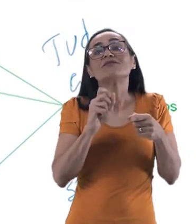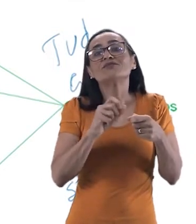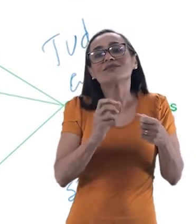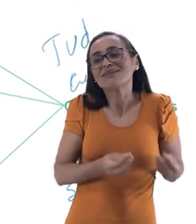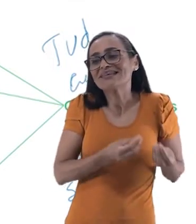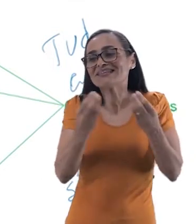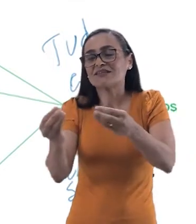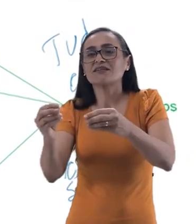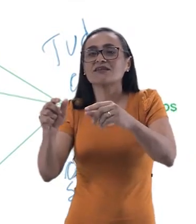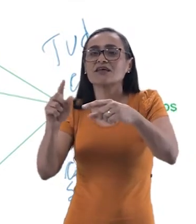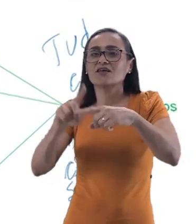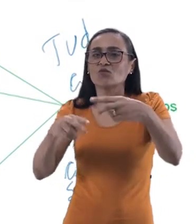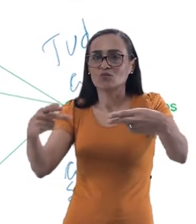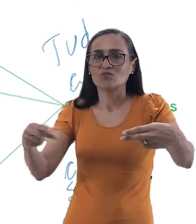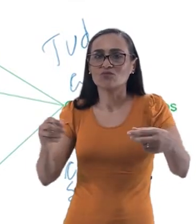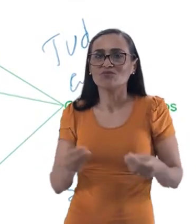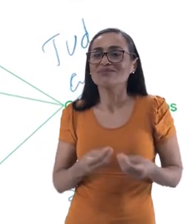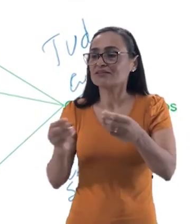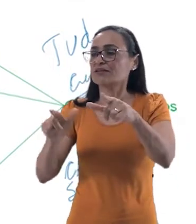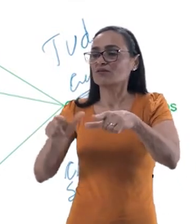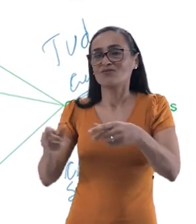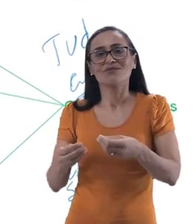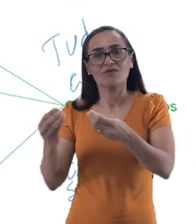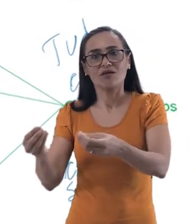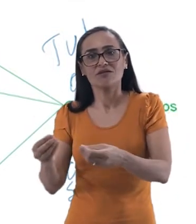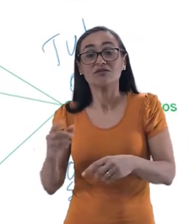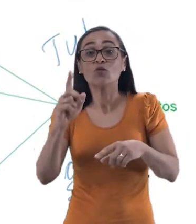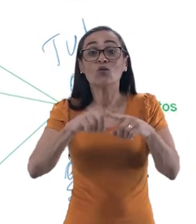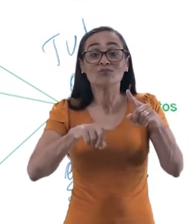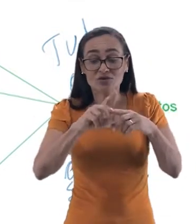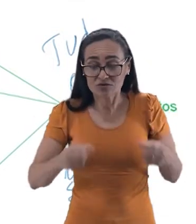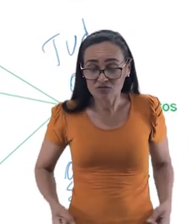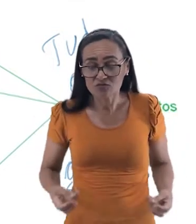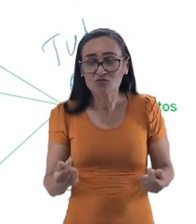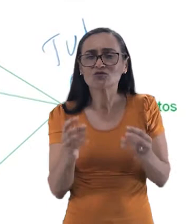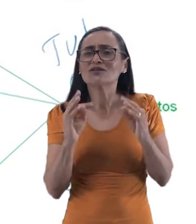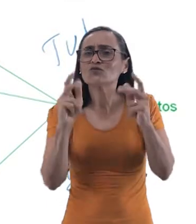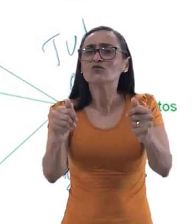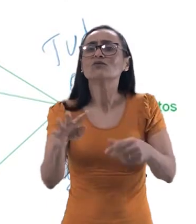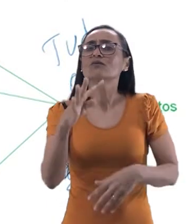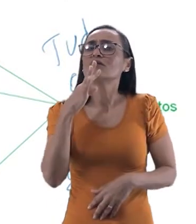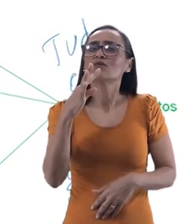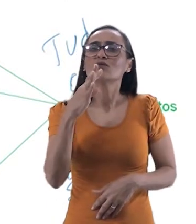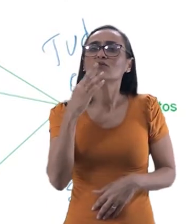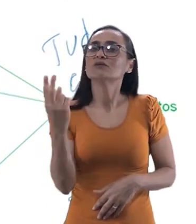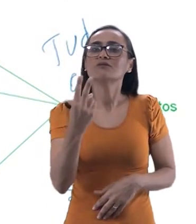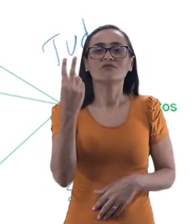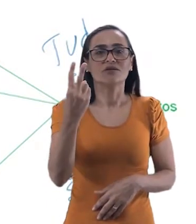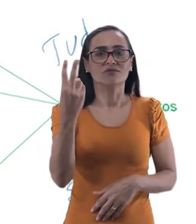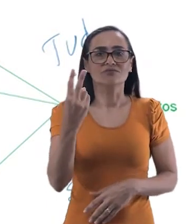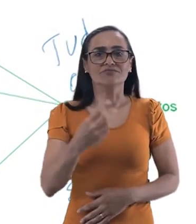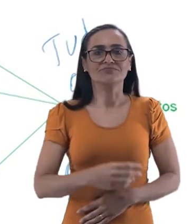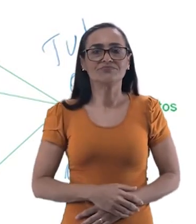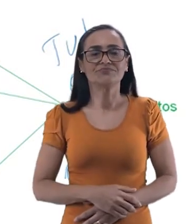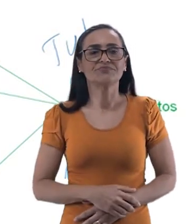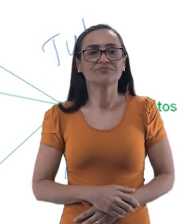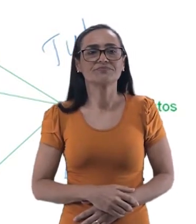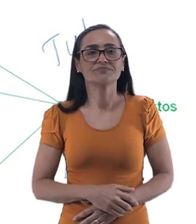entregar esse serviço. Ok? Então, o objeto de custo é tudo aquilo que eu quero conhecer o custo. Tá